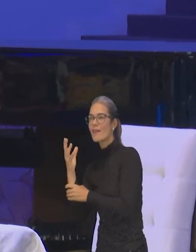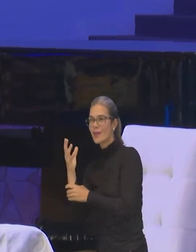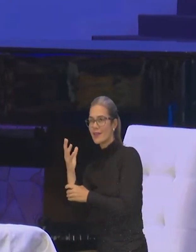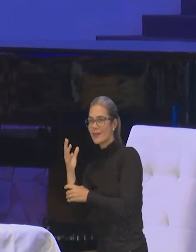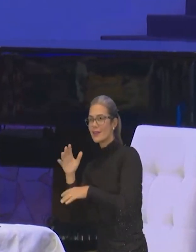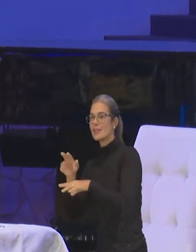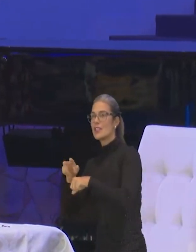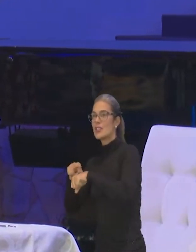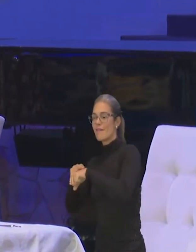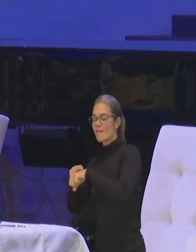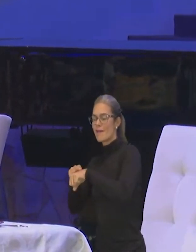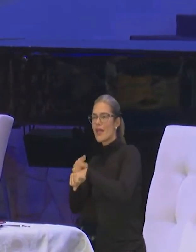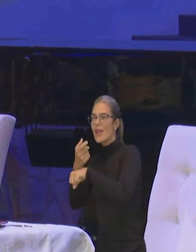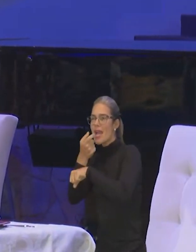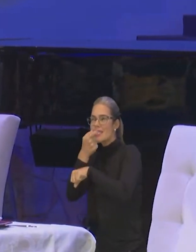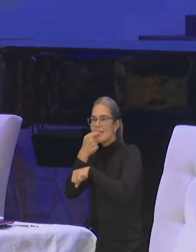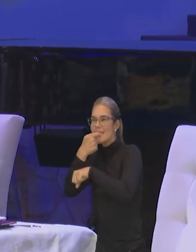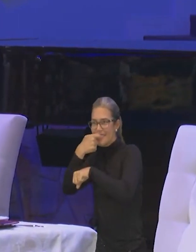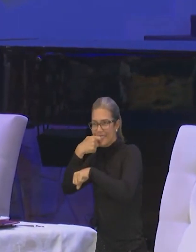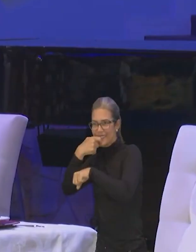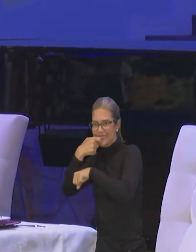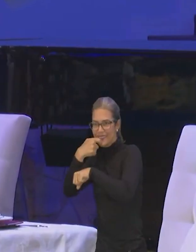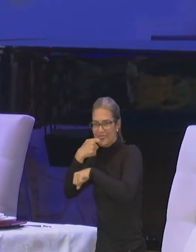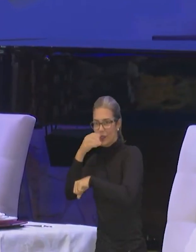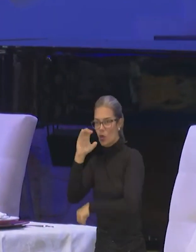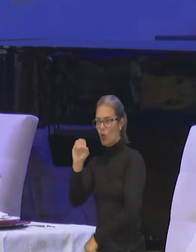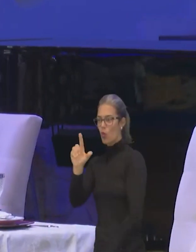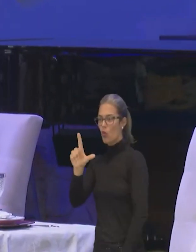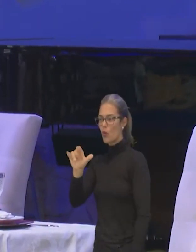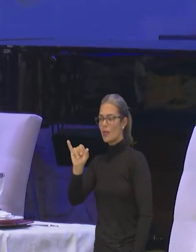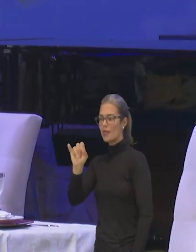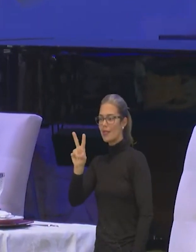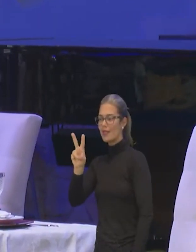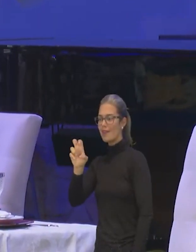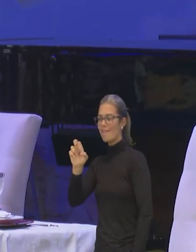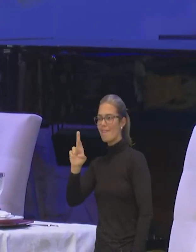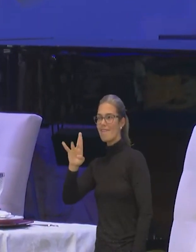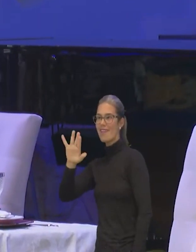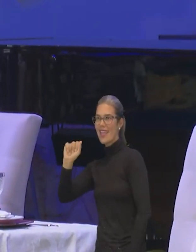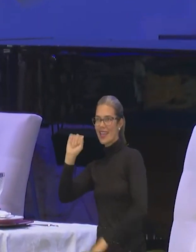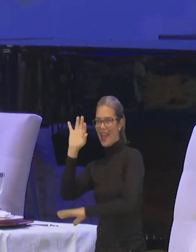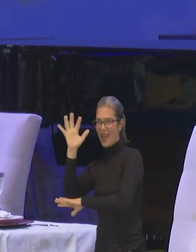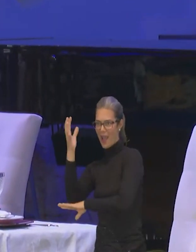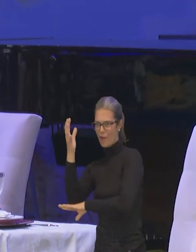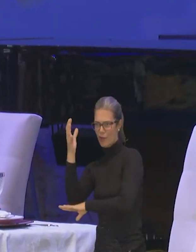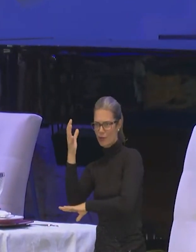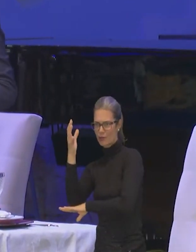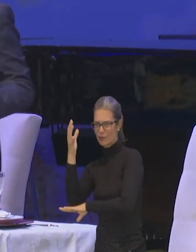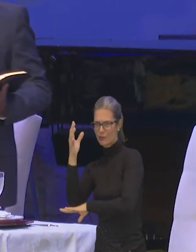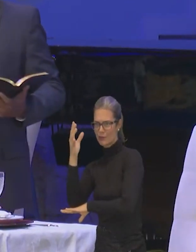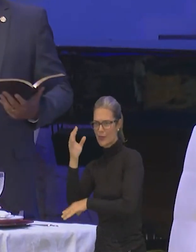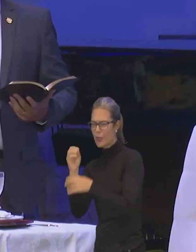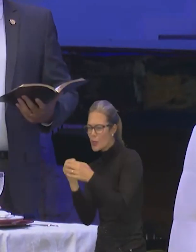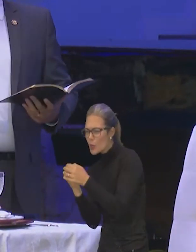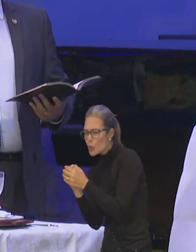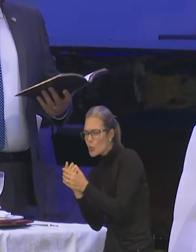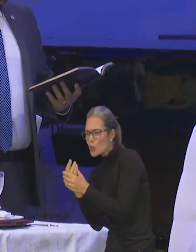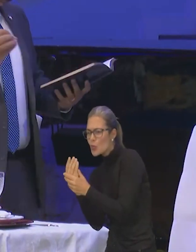redor da mesa. O broto de oliveira é um broto muito interessante, porque é um